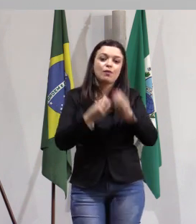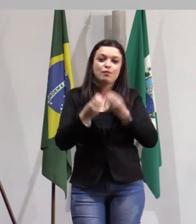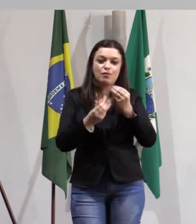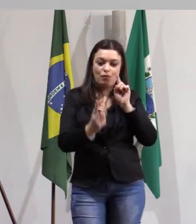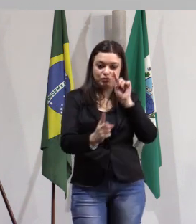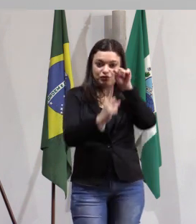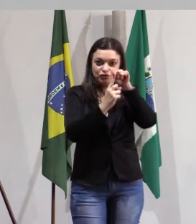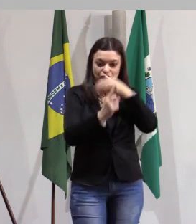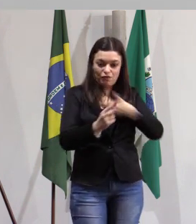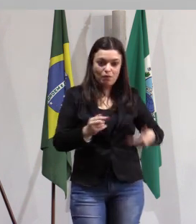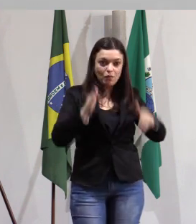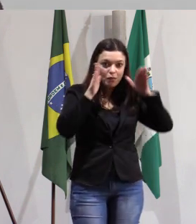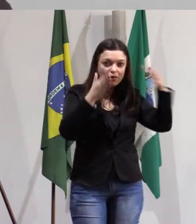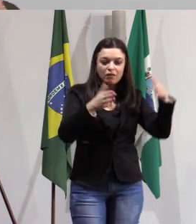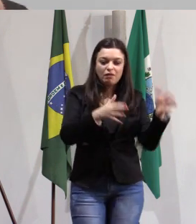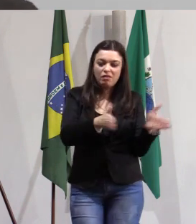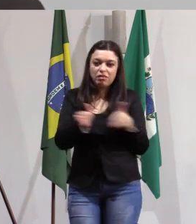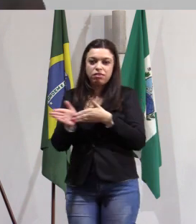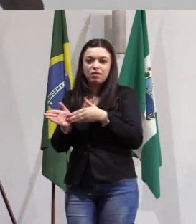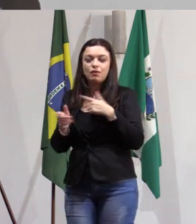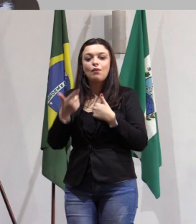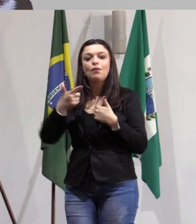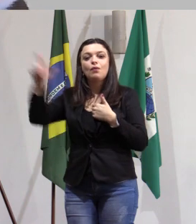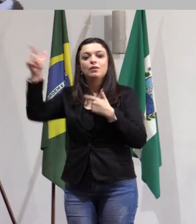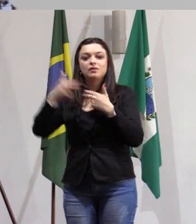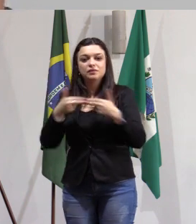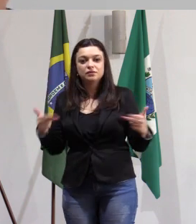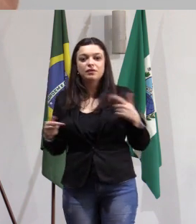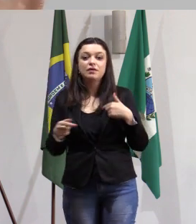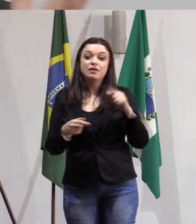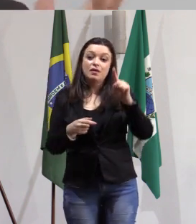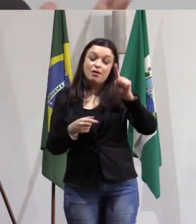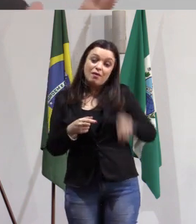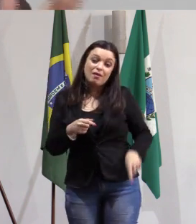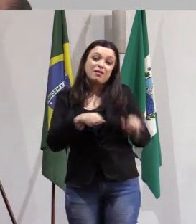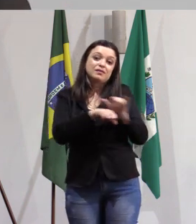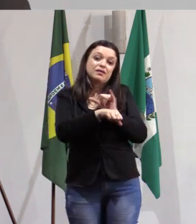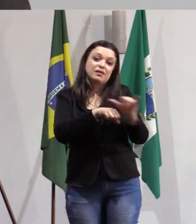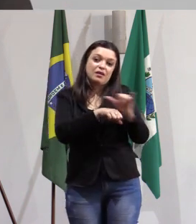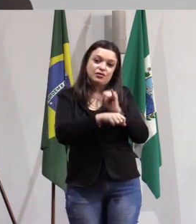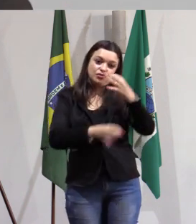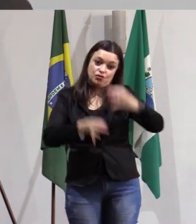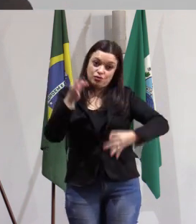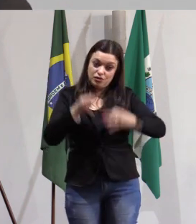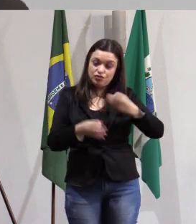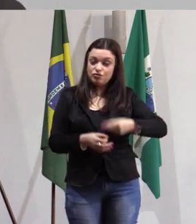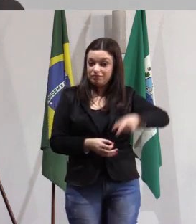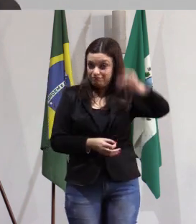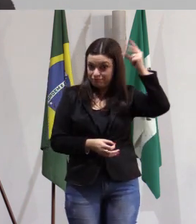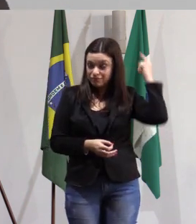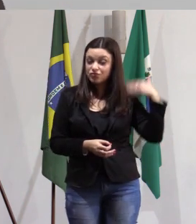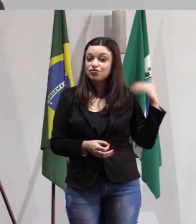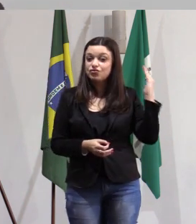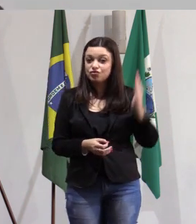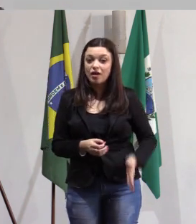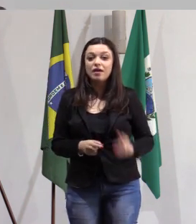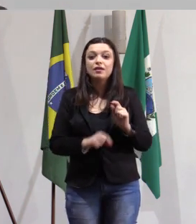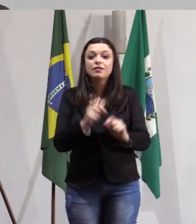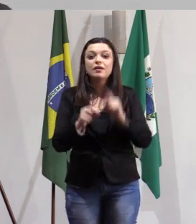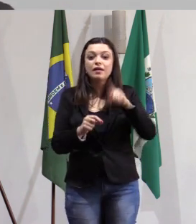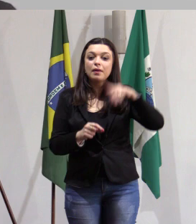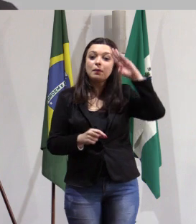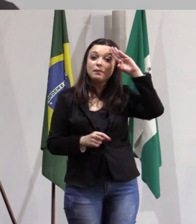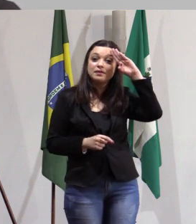frequentes. Mas, pois bem, esse é um mecanismo jurídico que já existe há muito tempo, esse mecanismo é a alma